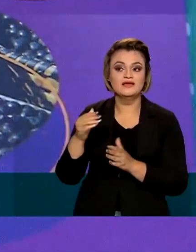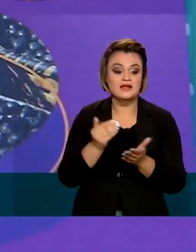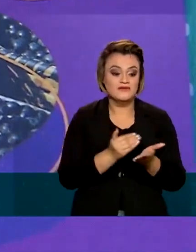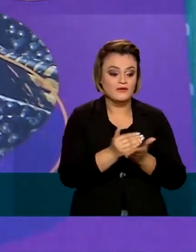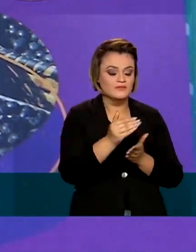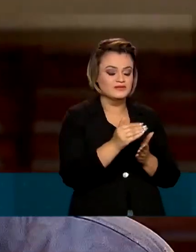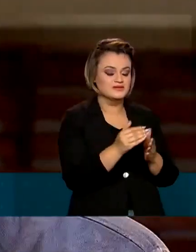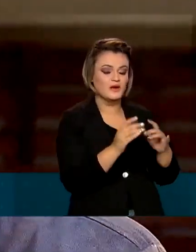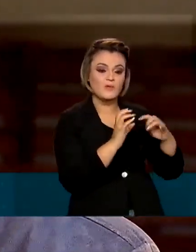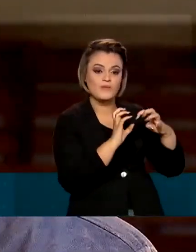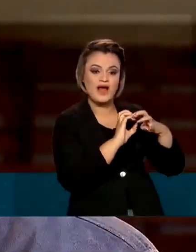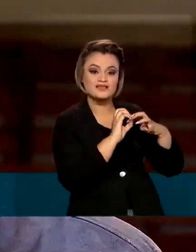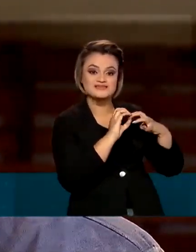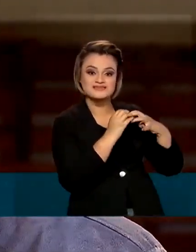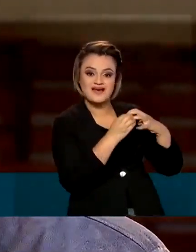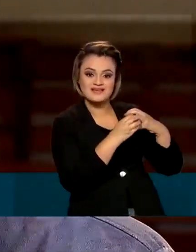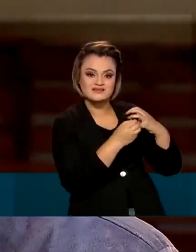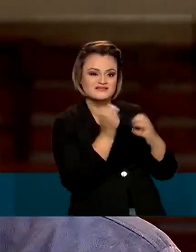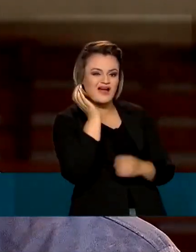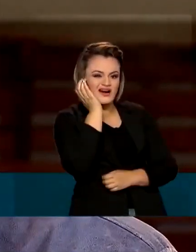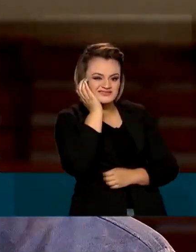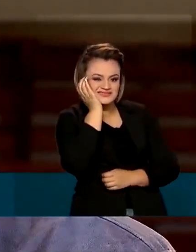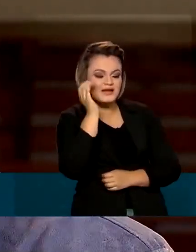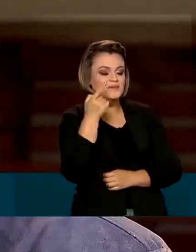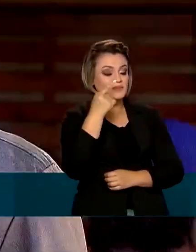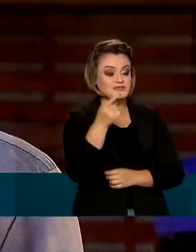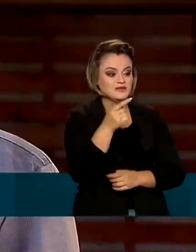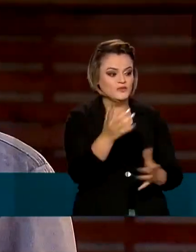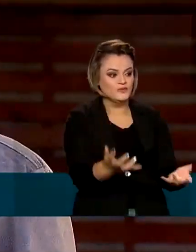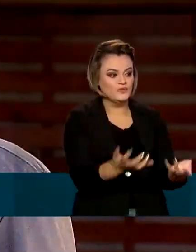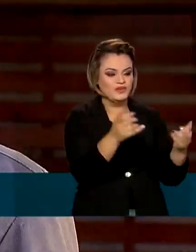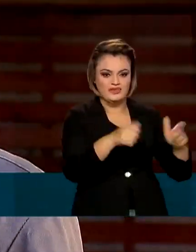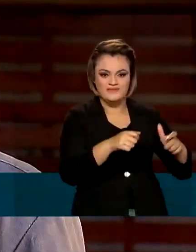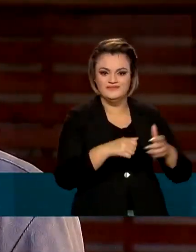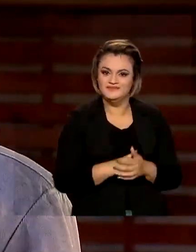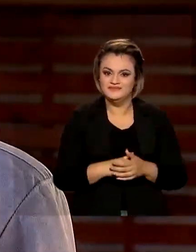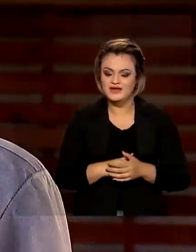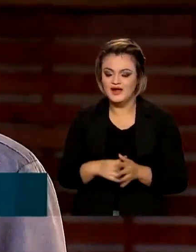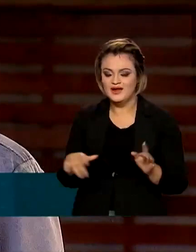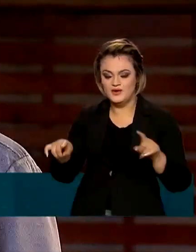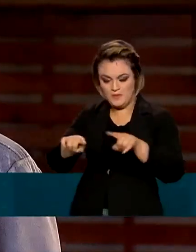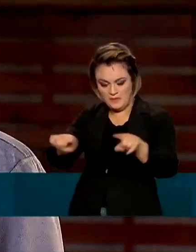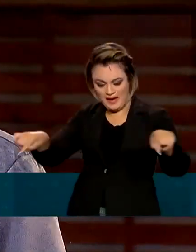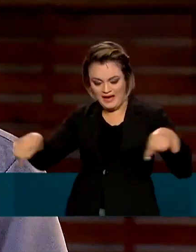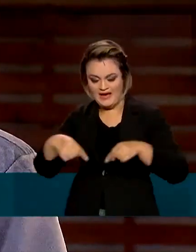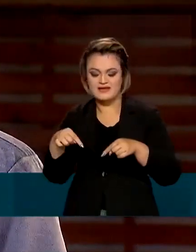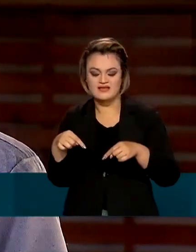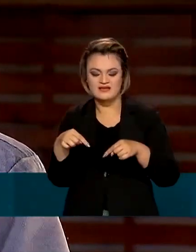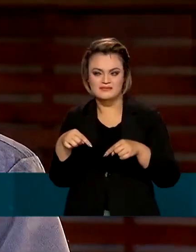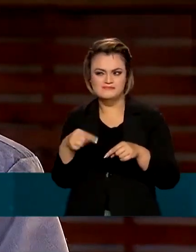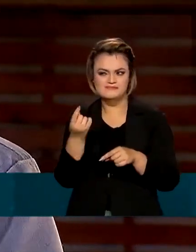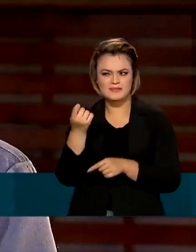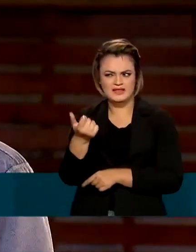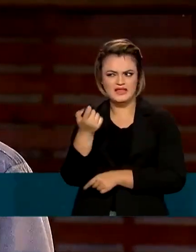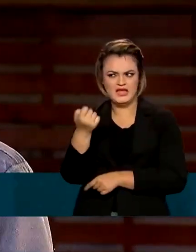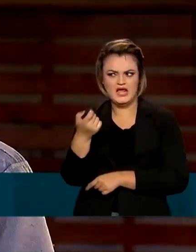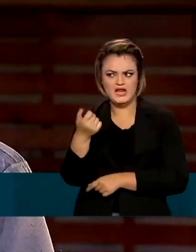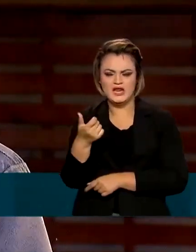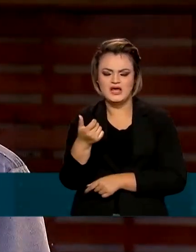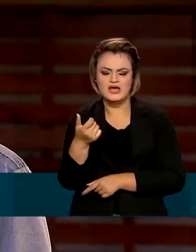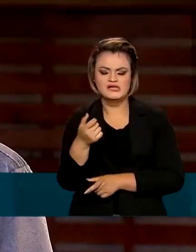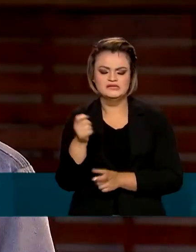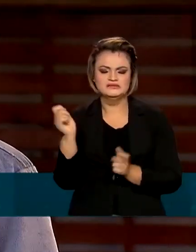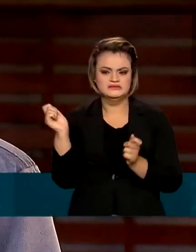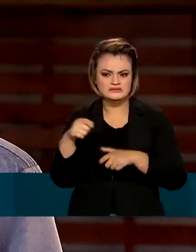pelo açaí, de olho na rentabilidade do negócio. Numa área pequena a gente vai produzir uma quantidade